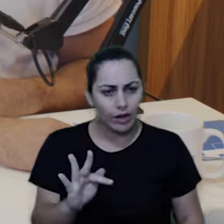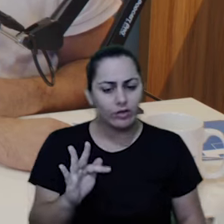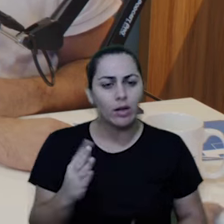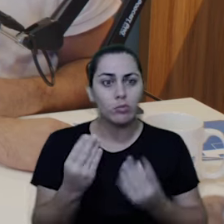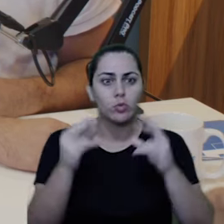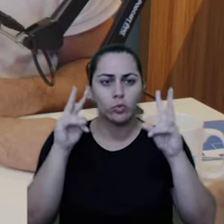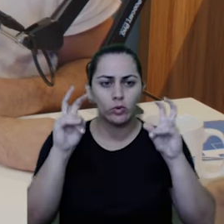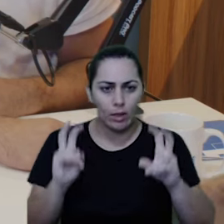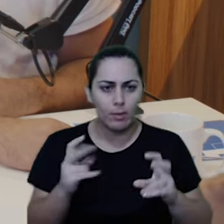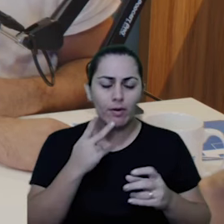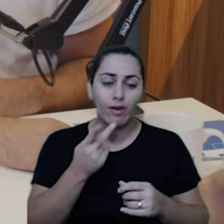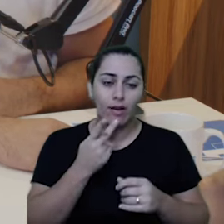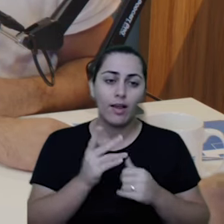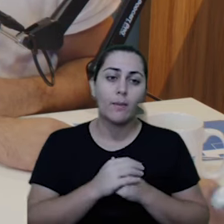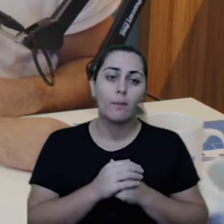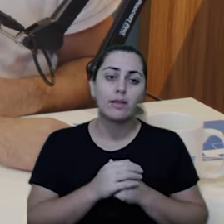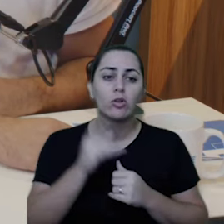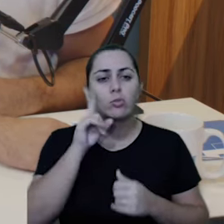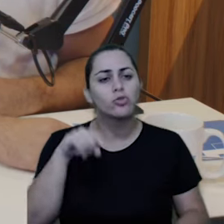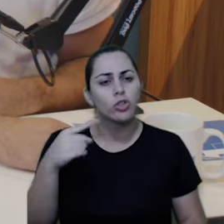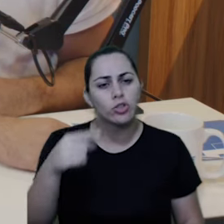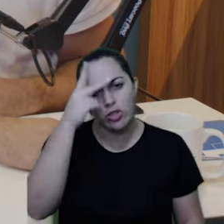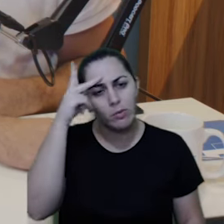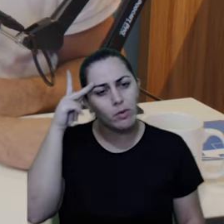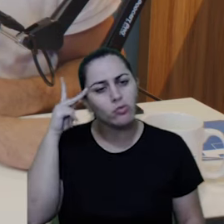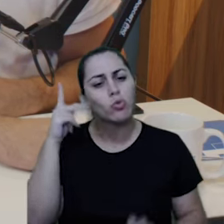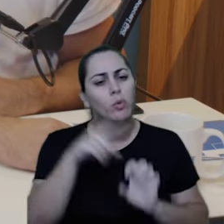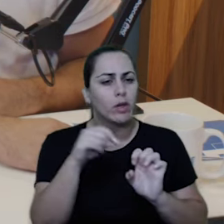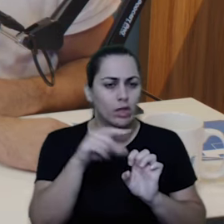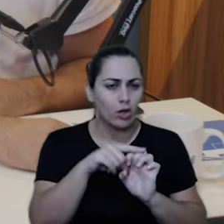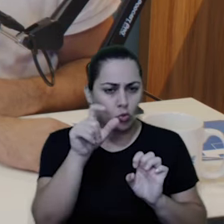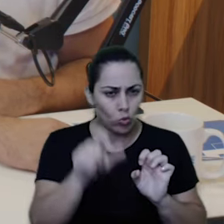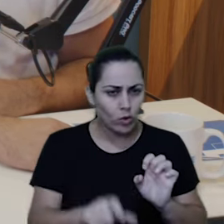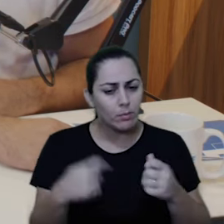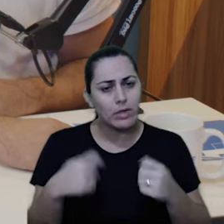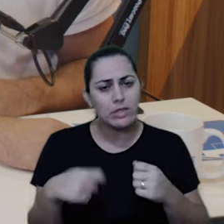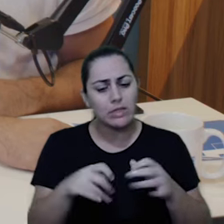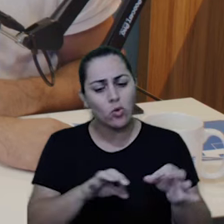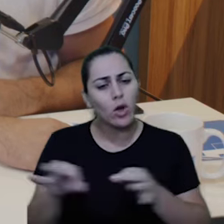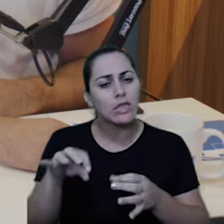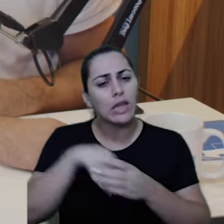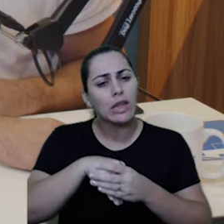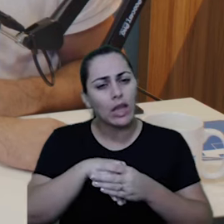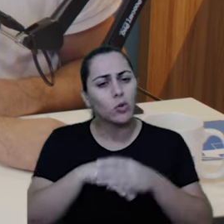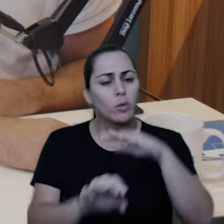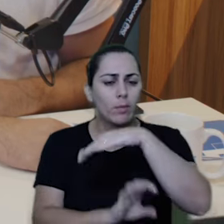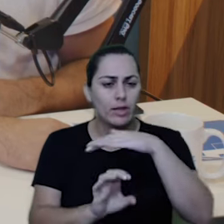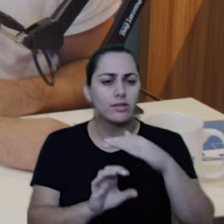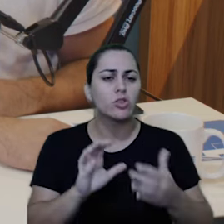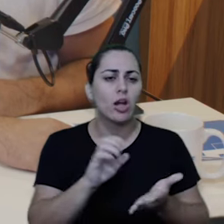para dar e vender mas trazendo aqui para o dia a dia do empreendedor é necessário que ele primeiro arrume a casa então